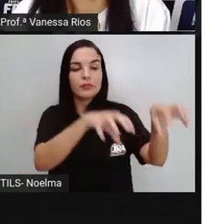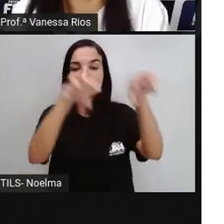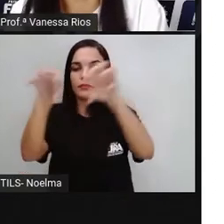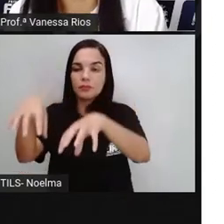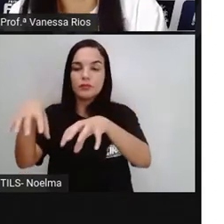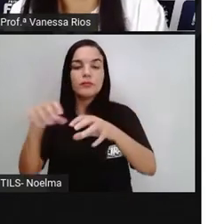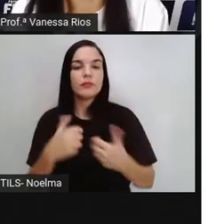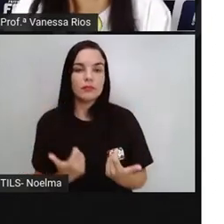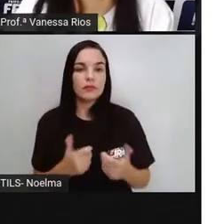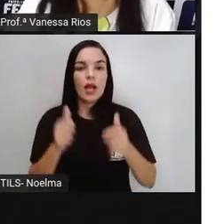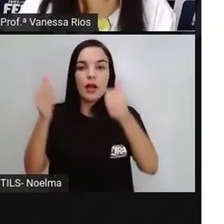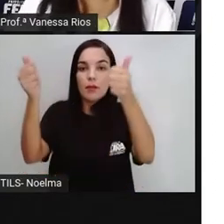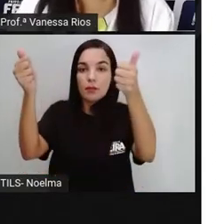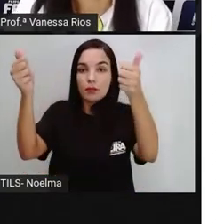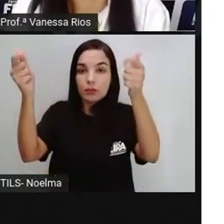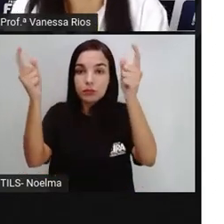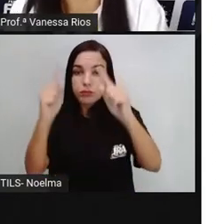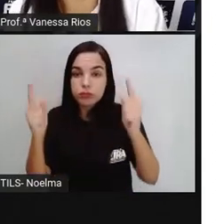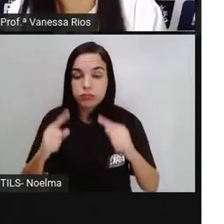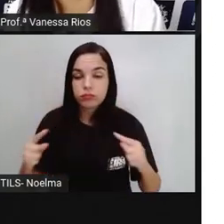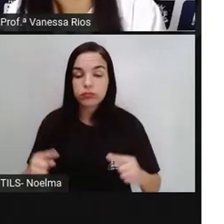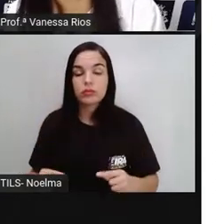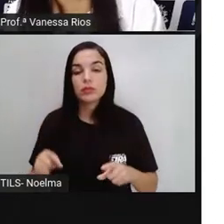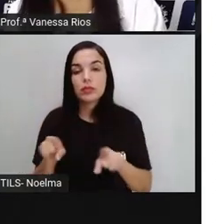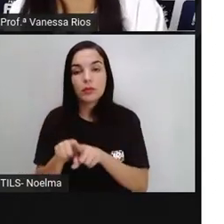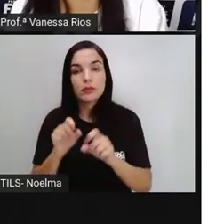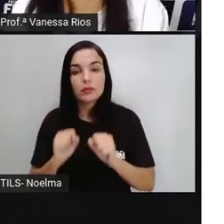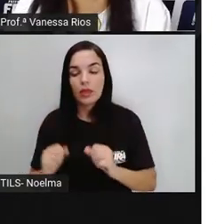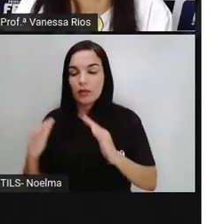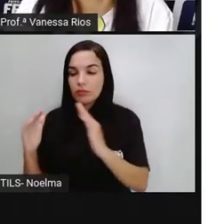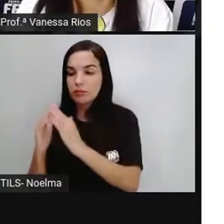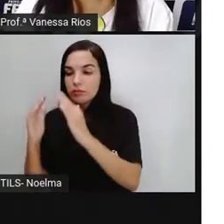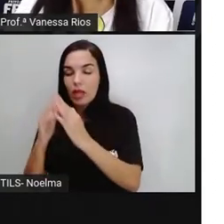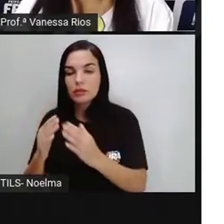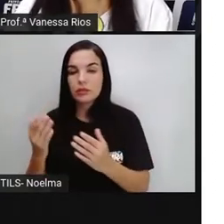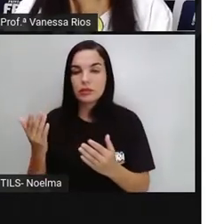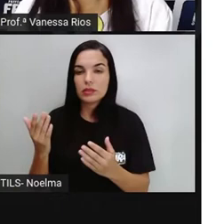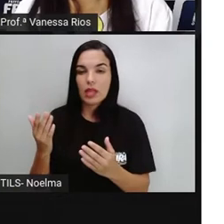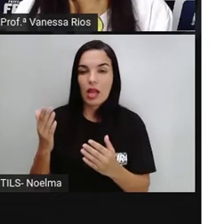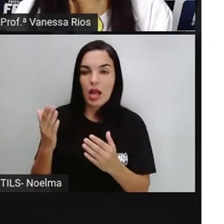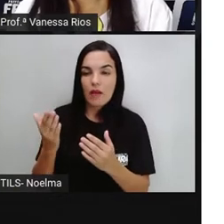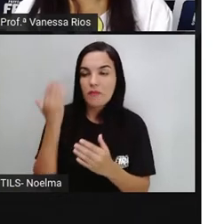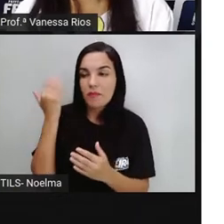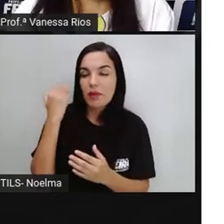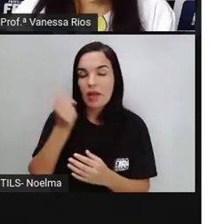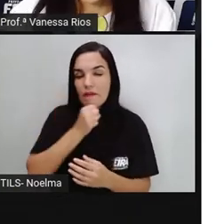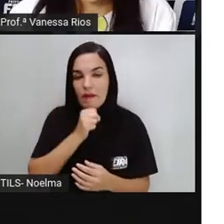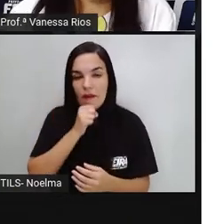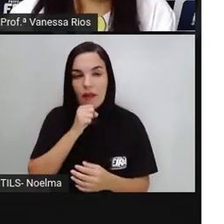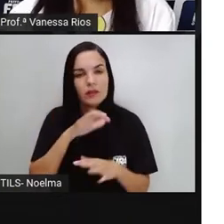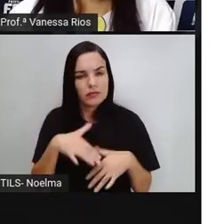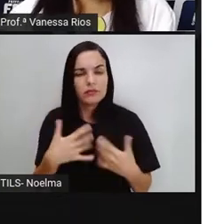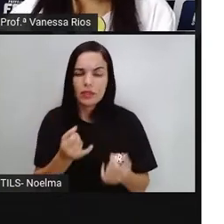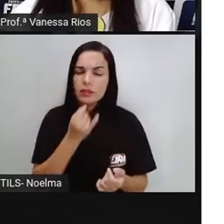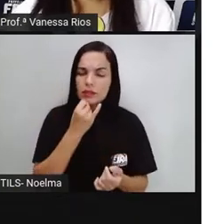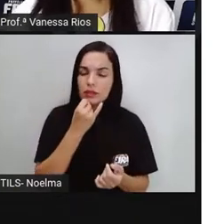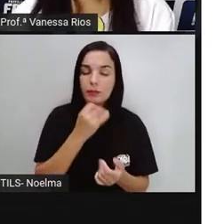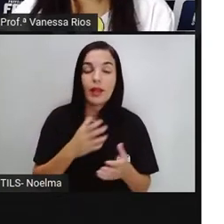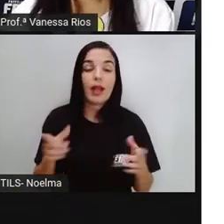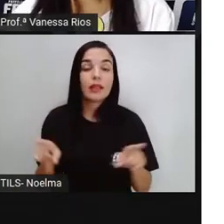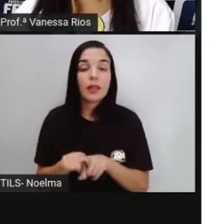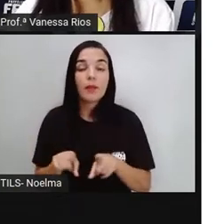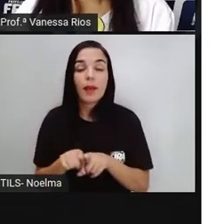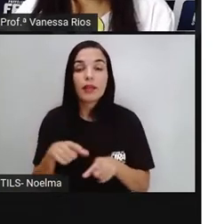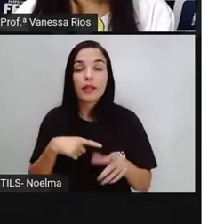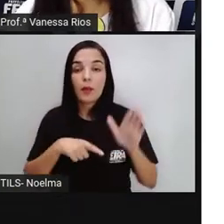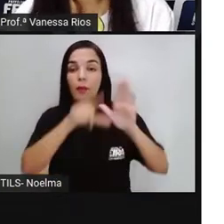para outro, de um museu para outro museu, sendo resgatado em casas antigas e nesse tipo de exemplo. E aí a Pro traz